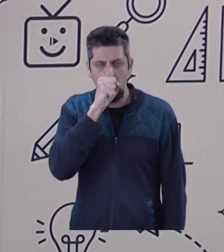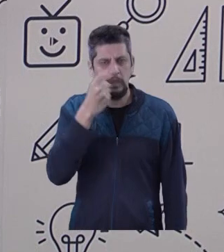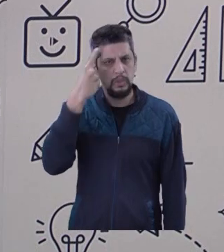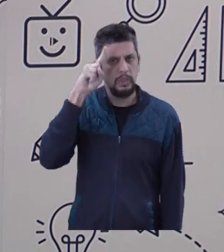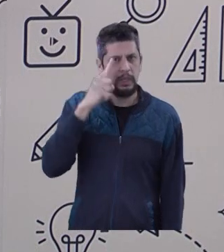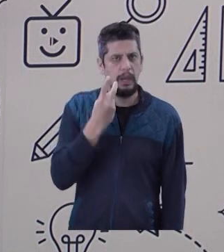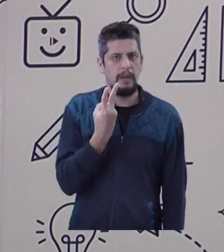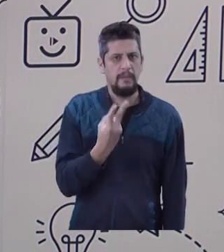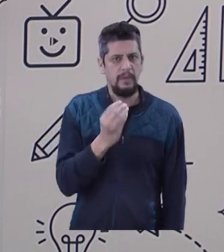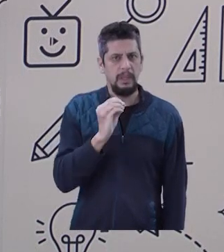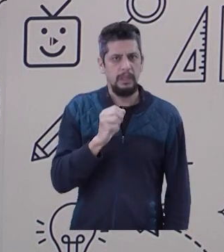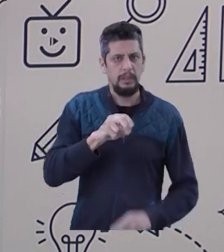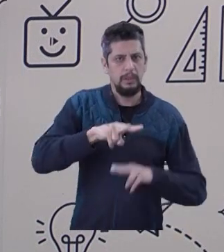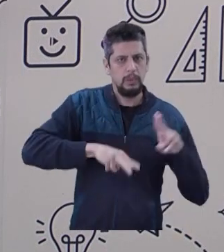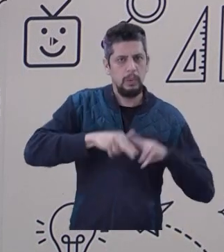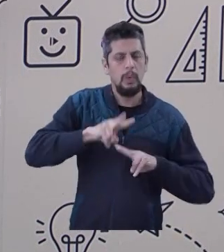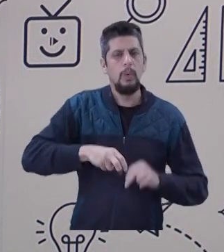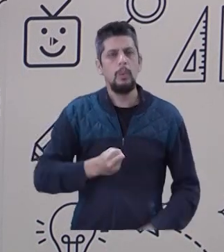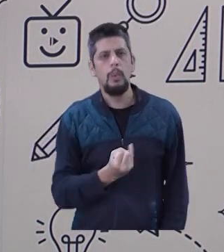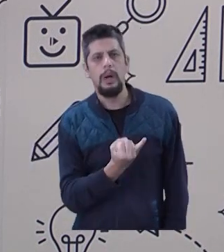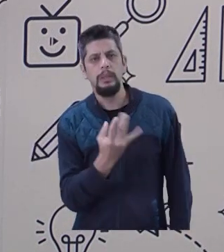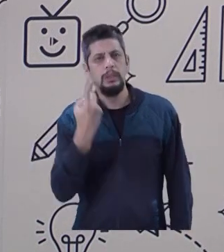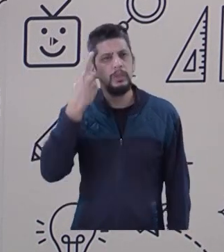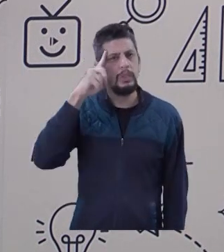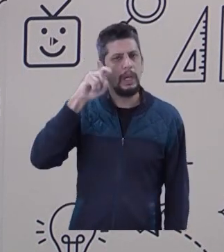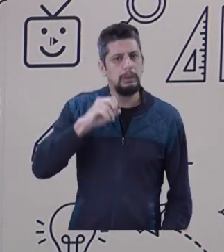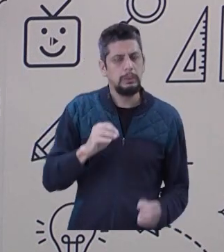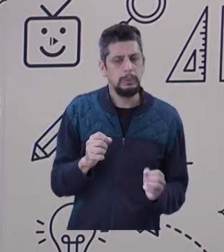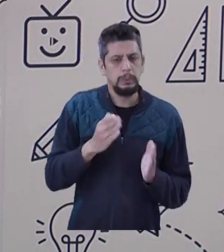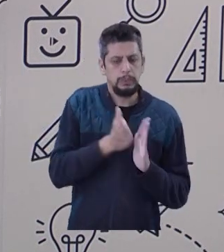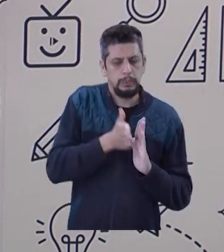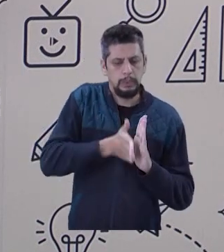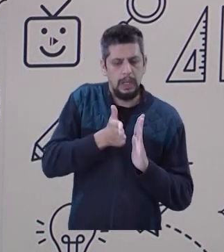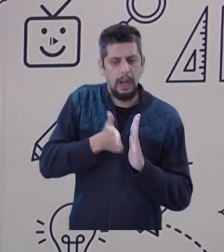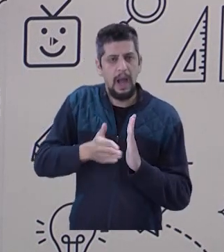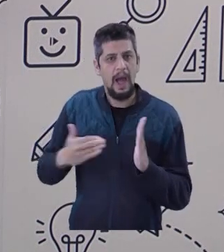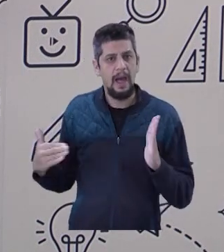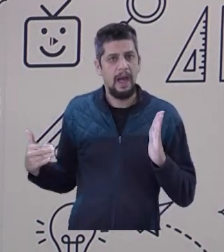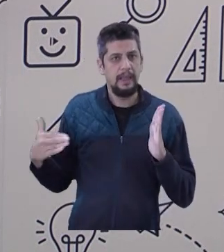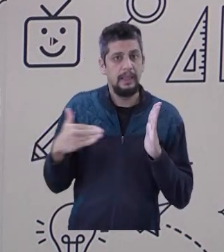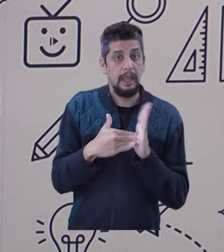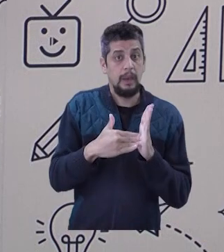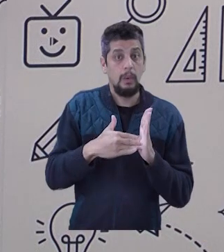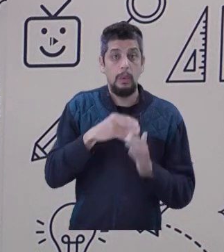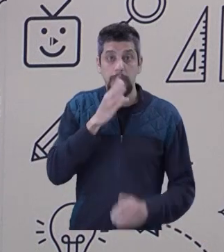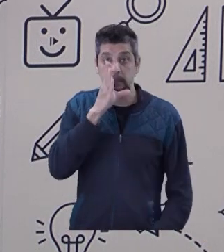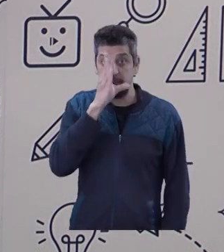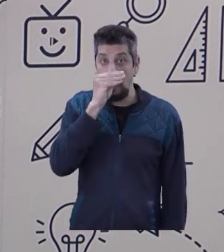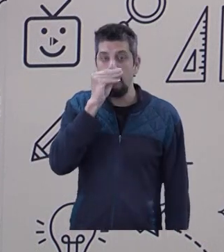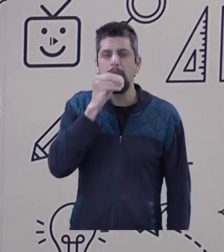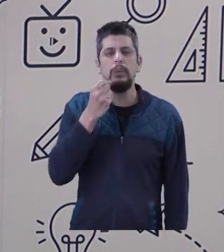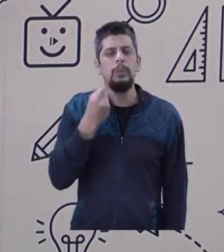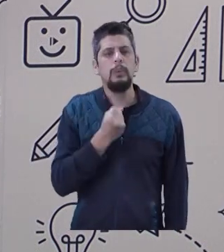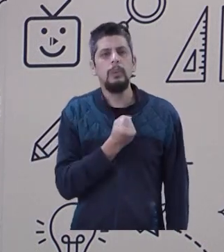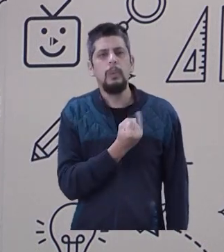foi no dia 20 de junho, quantos dias irão passar até o próximo